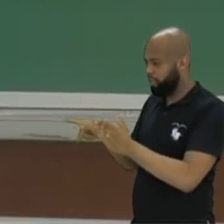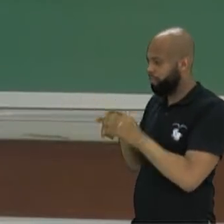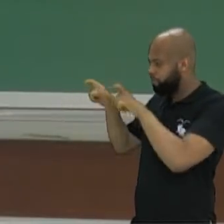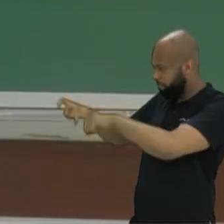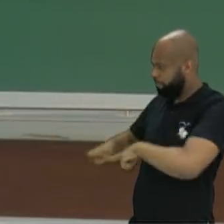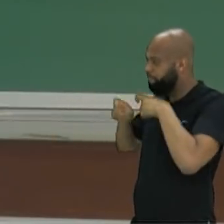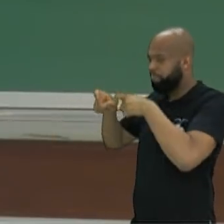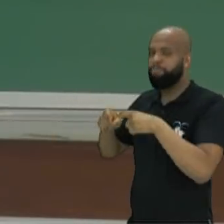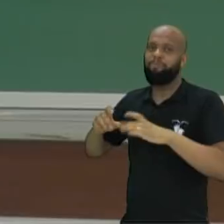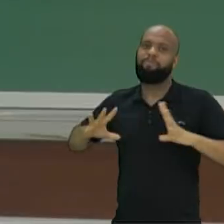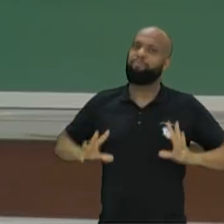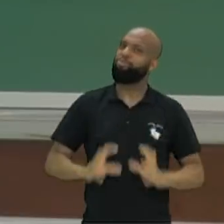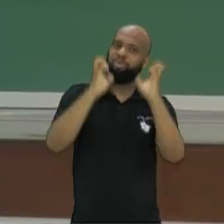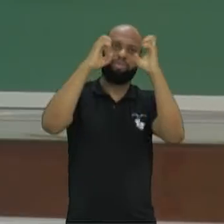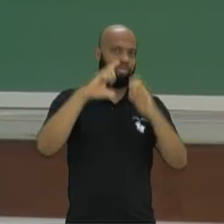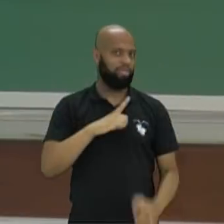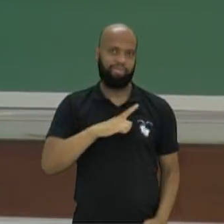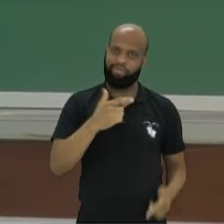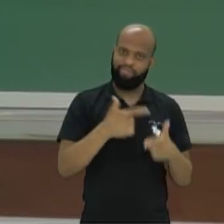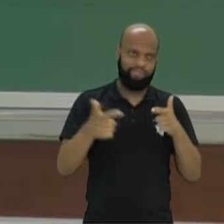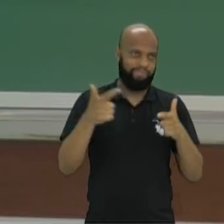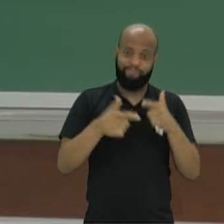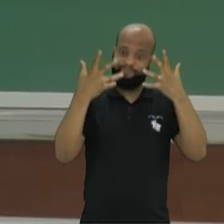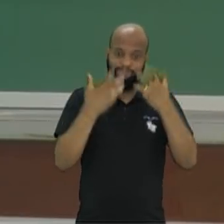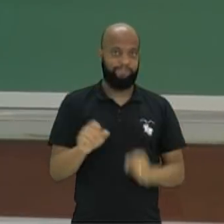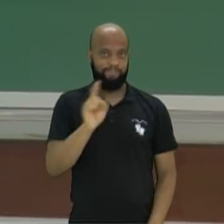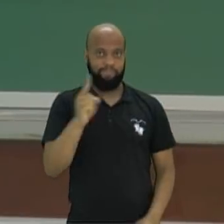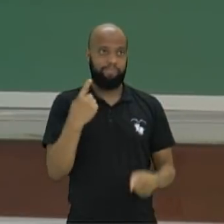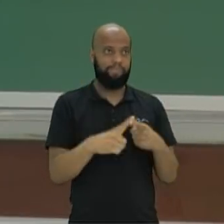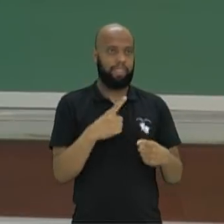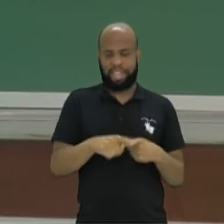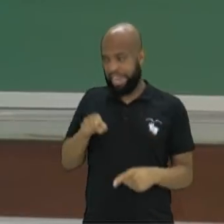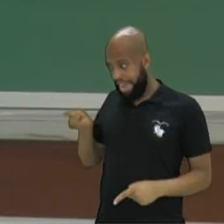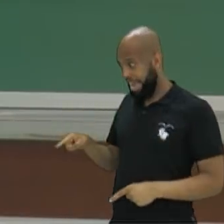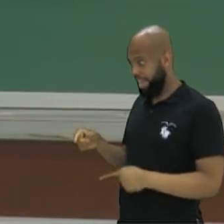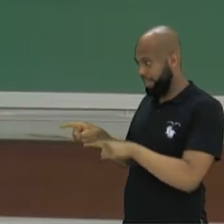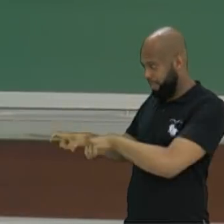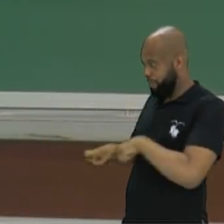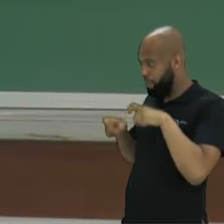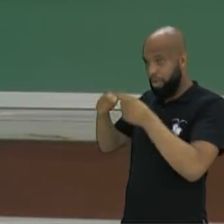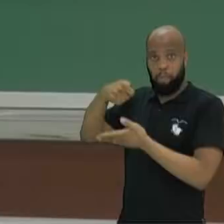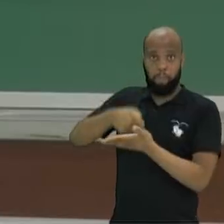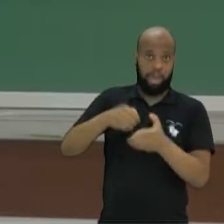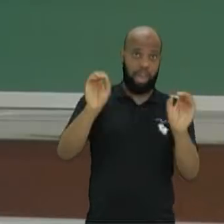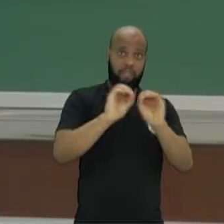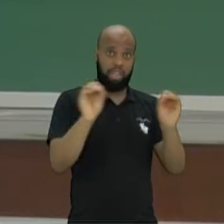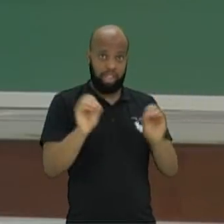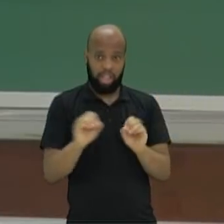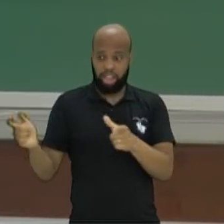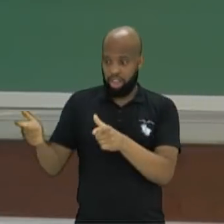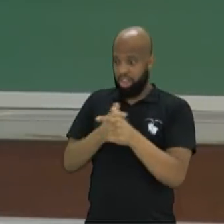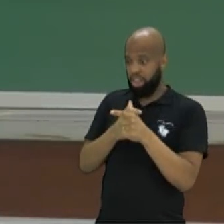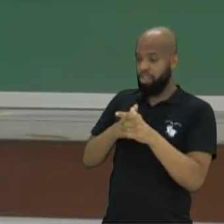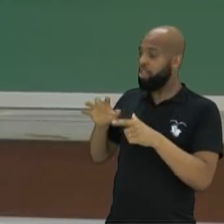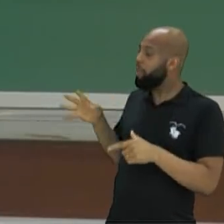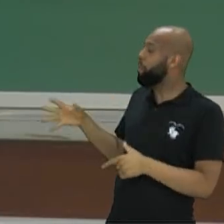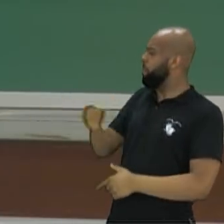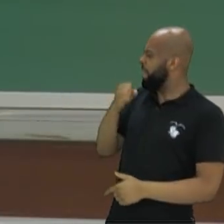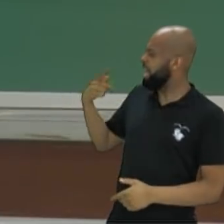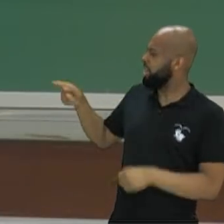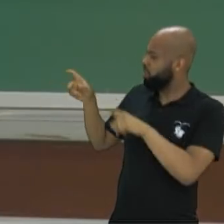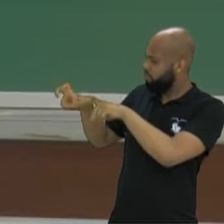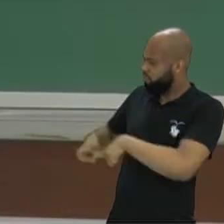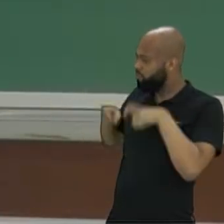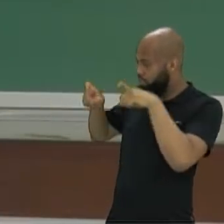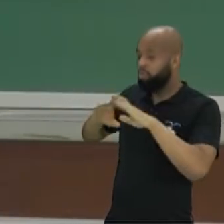conseguir briga. Como fazer briga? Que não conseguiam saldar suas dívidas, né? Então, como forma de pagamento, retiravam as terras do senhor de